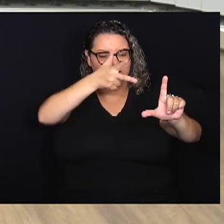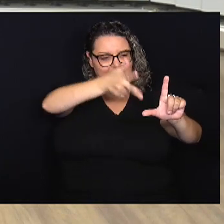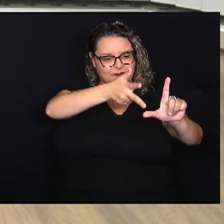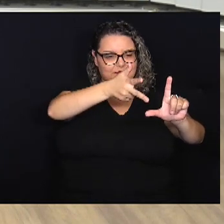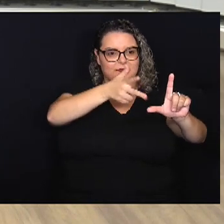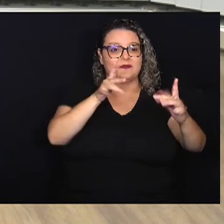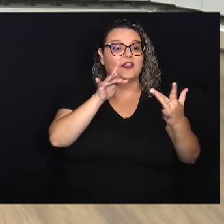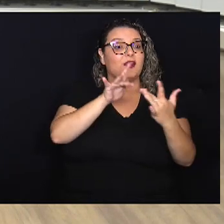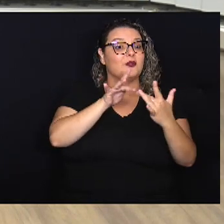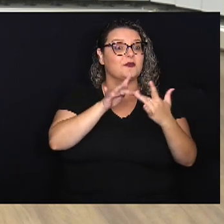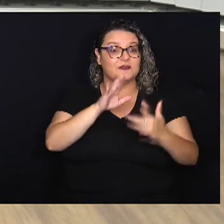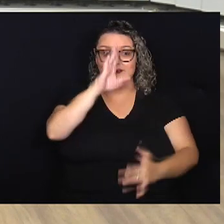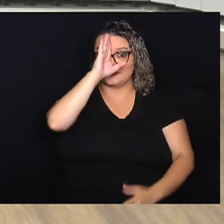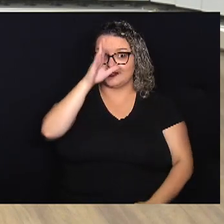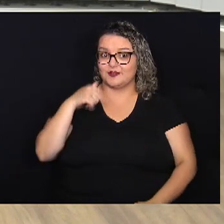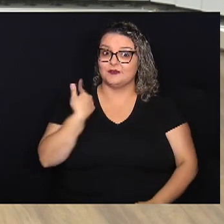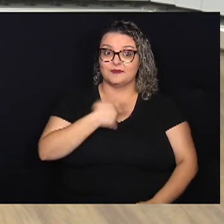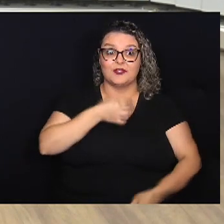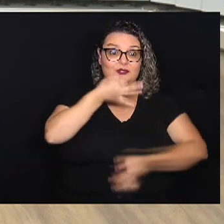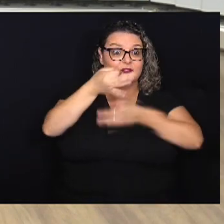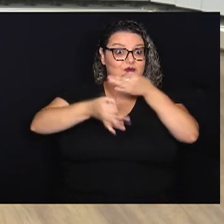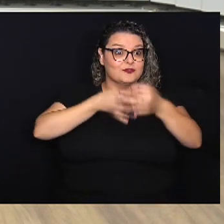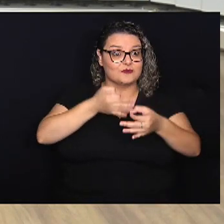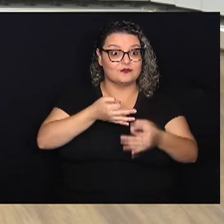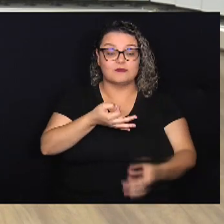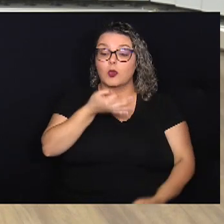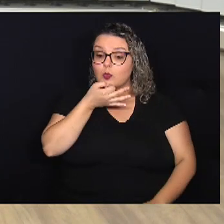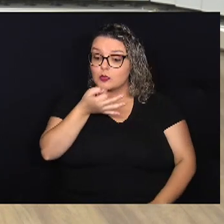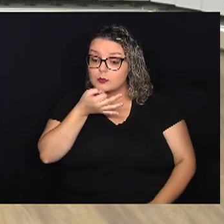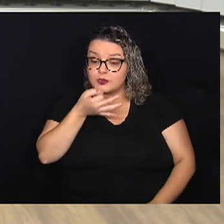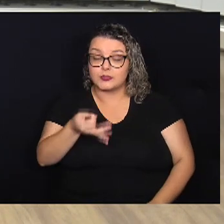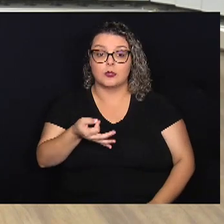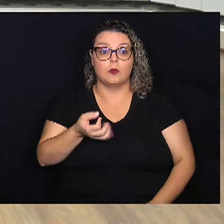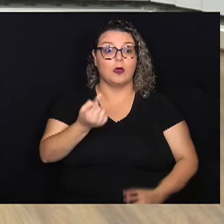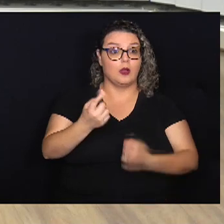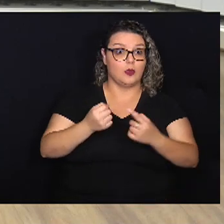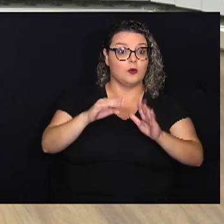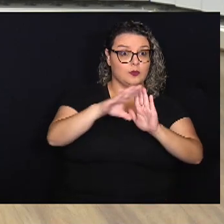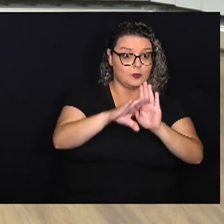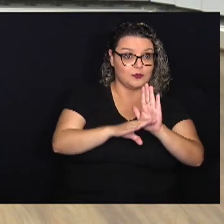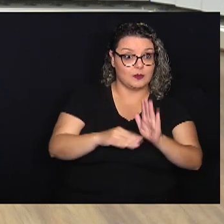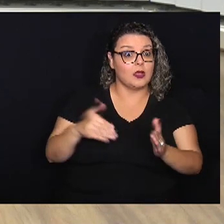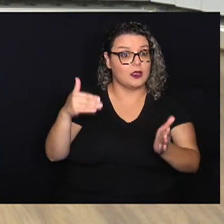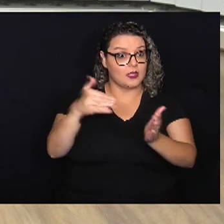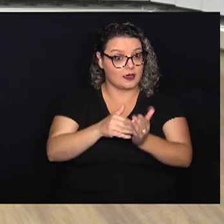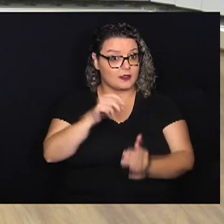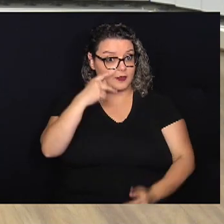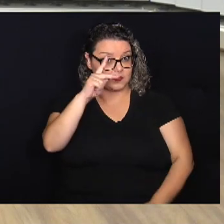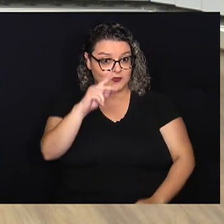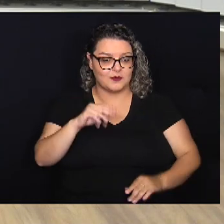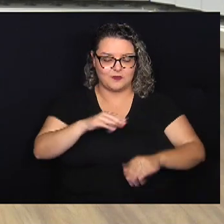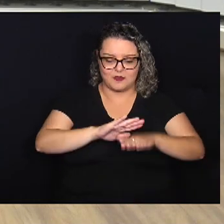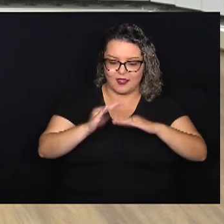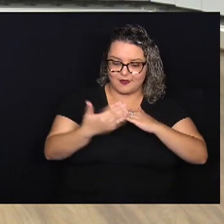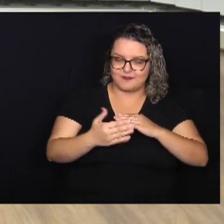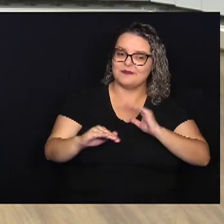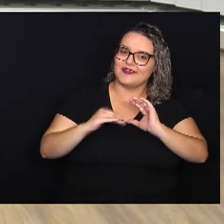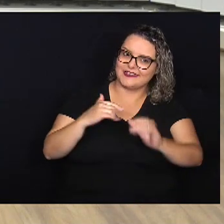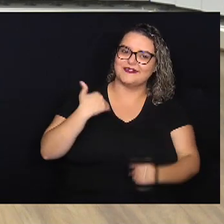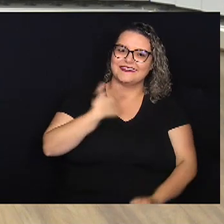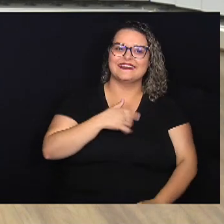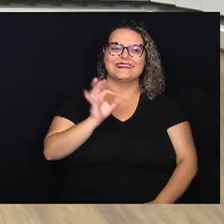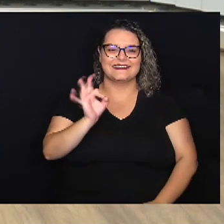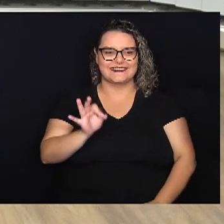sua sugestão, a sua opinião. Quer que algum dos nossos programas vá até o seu bairro, manda aqui pra gente e a gente com